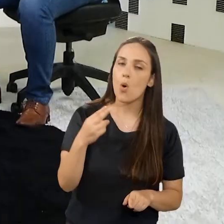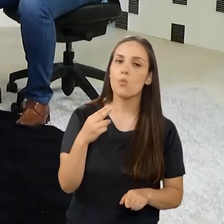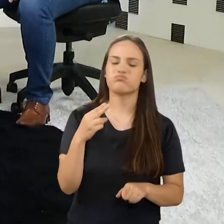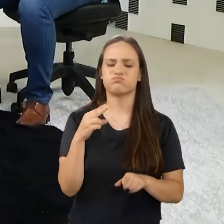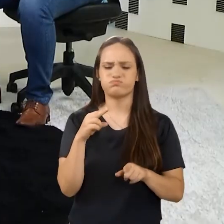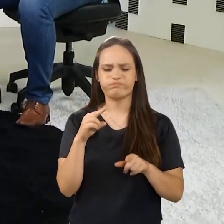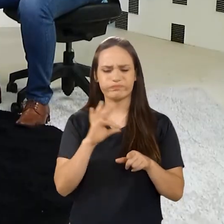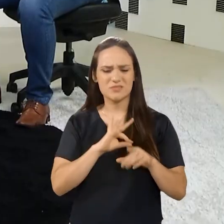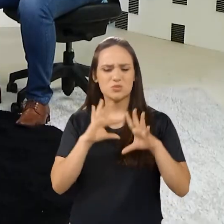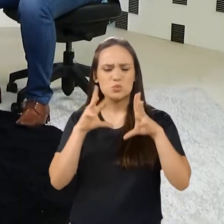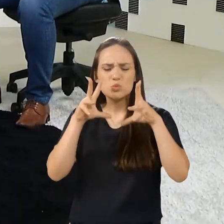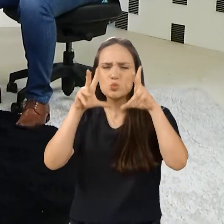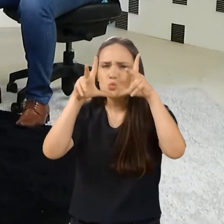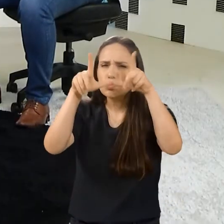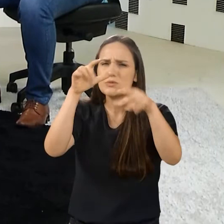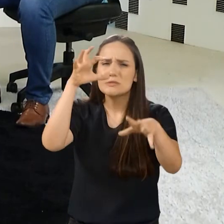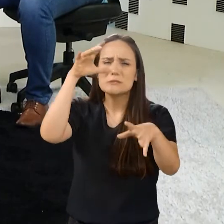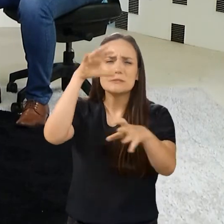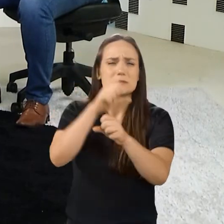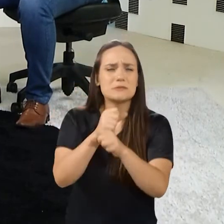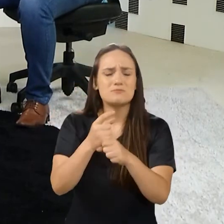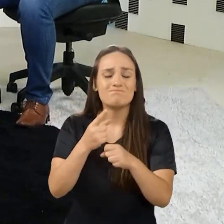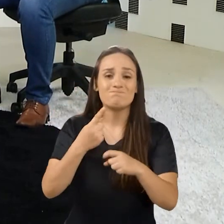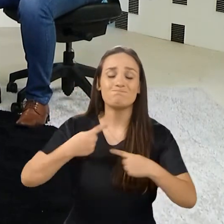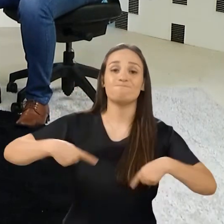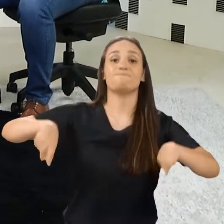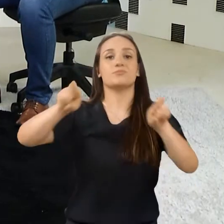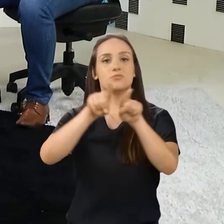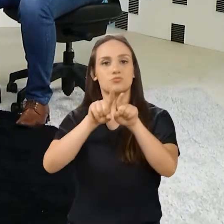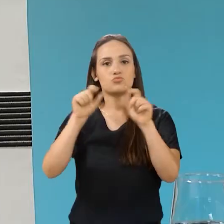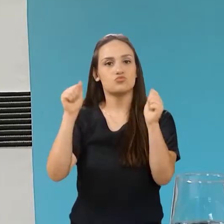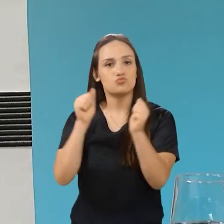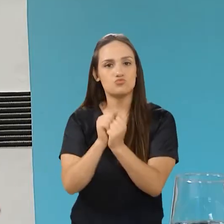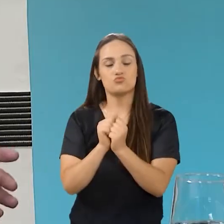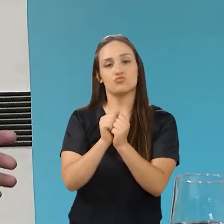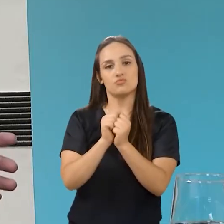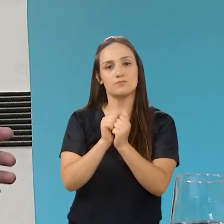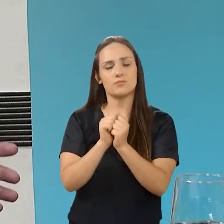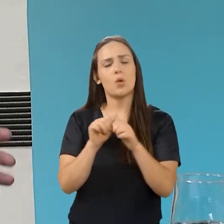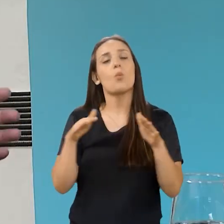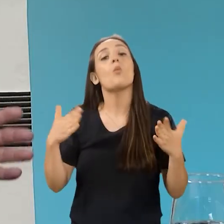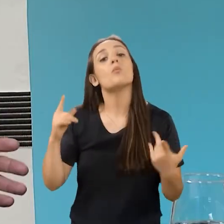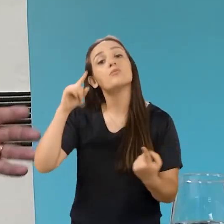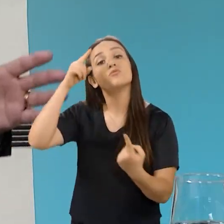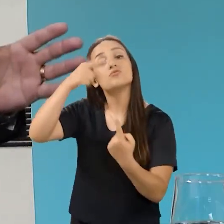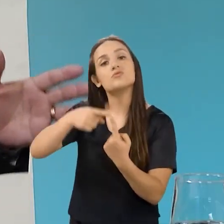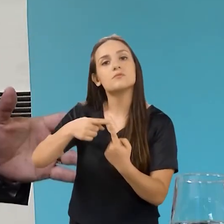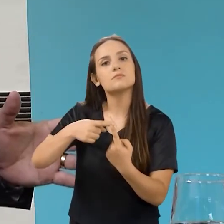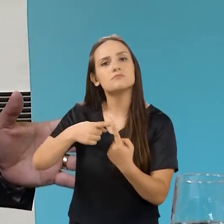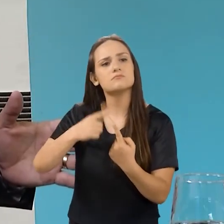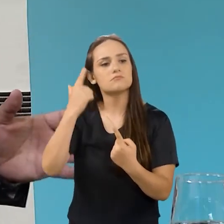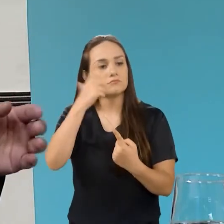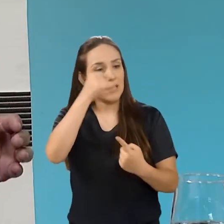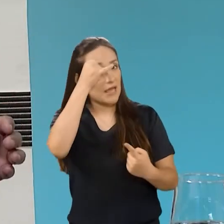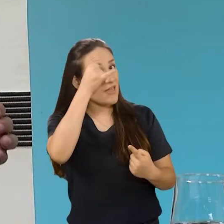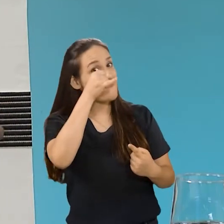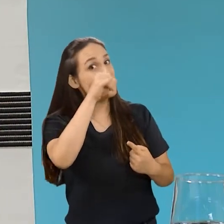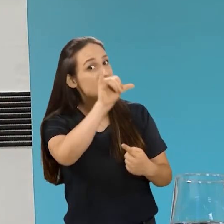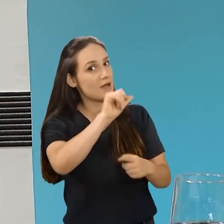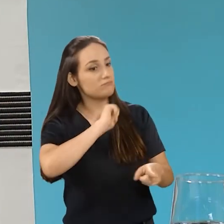Perícia, todos envolvidos numa grande ação em diversas operações para justamente você ter ações de